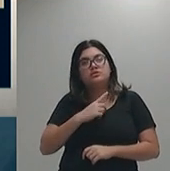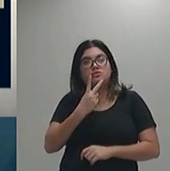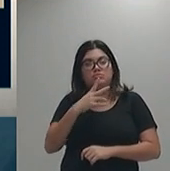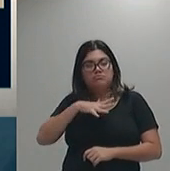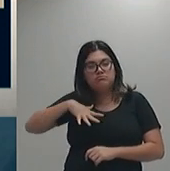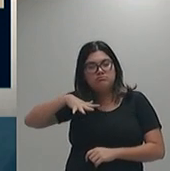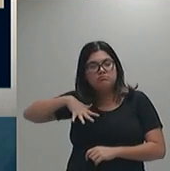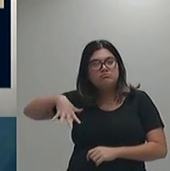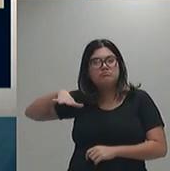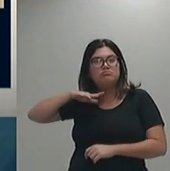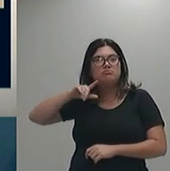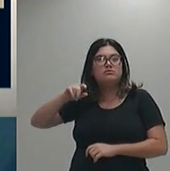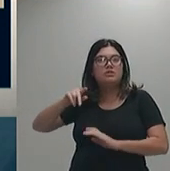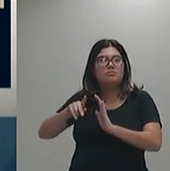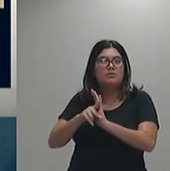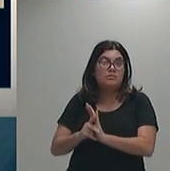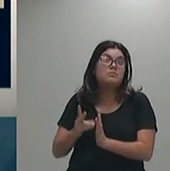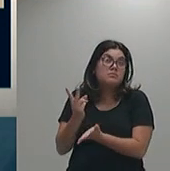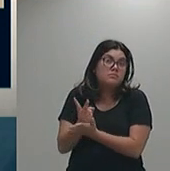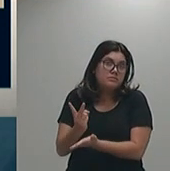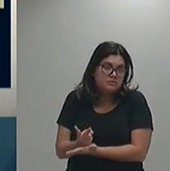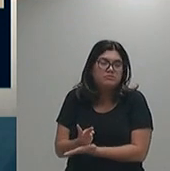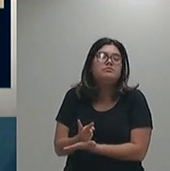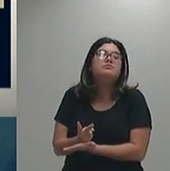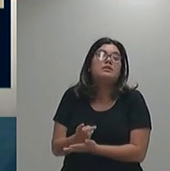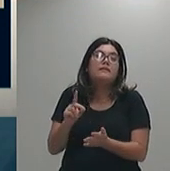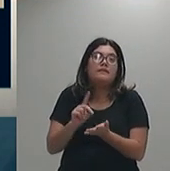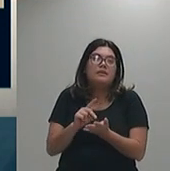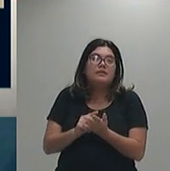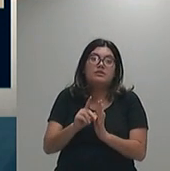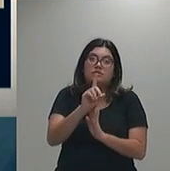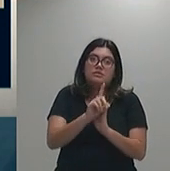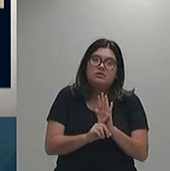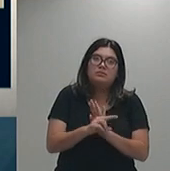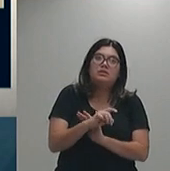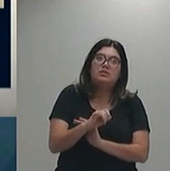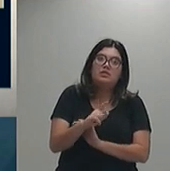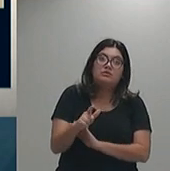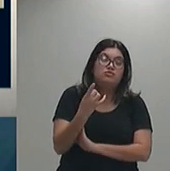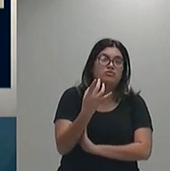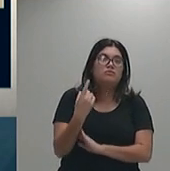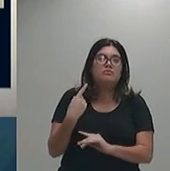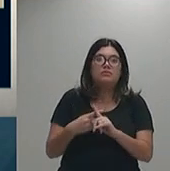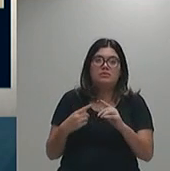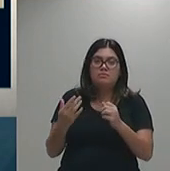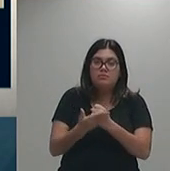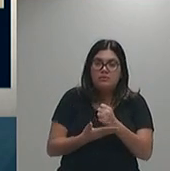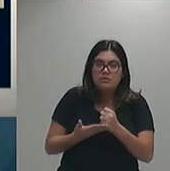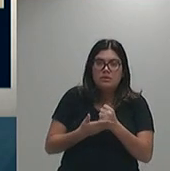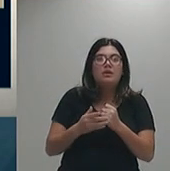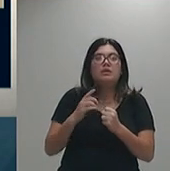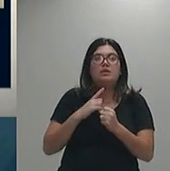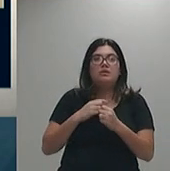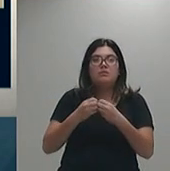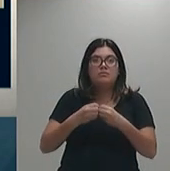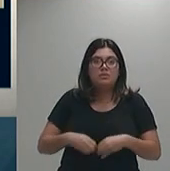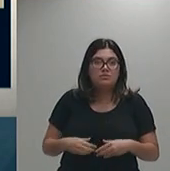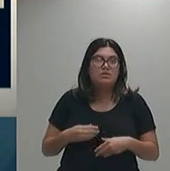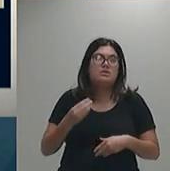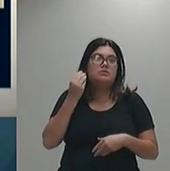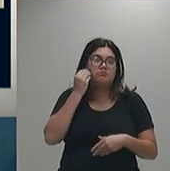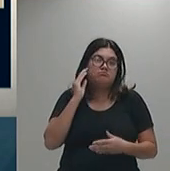que são as mesmas partes e um na verdade é um direito material só porque os minoritários não tão em prejuízo buscando o prejuízo direto